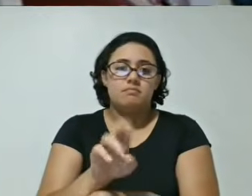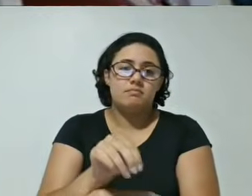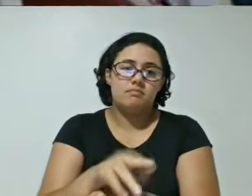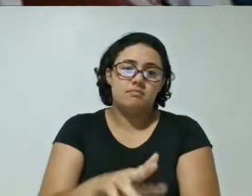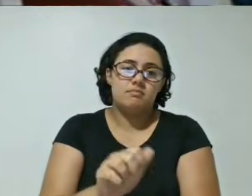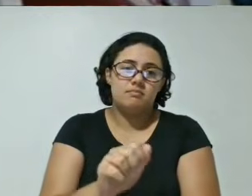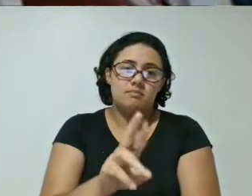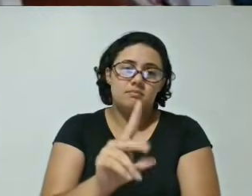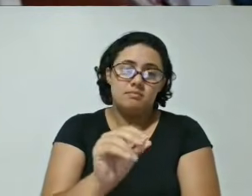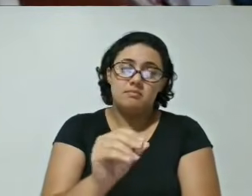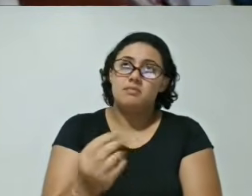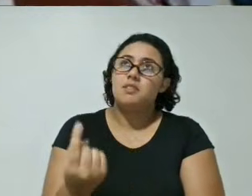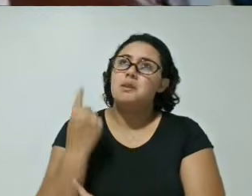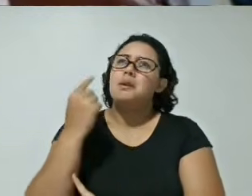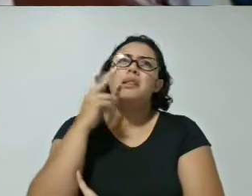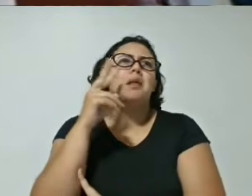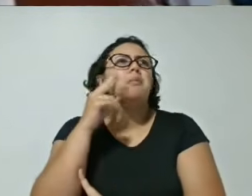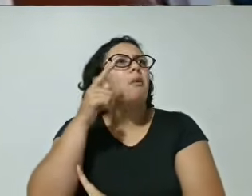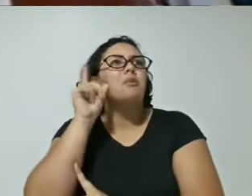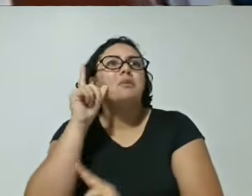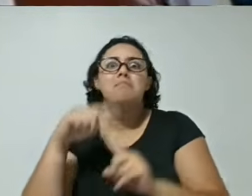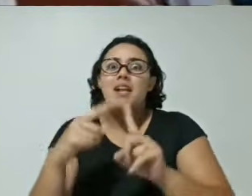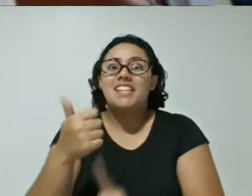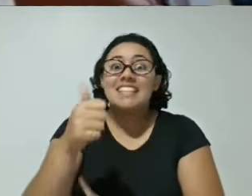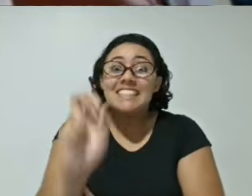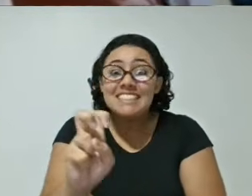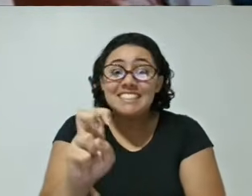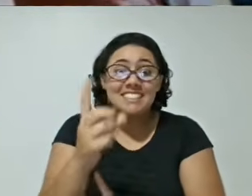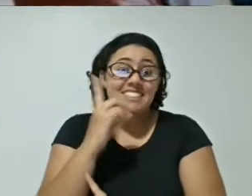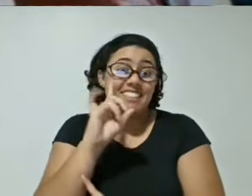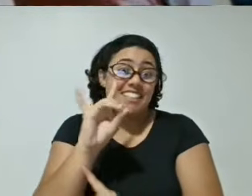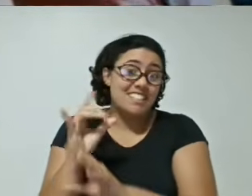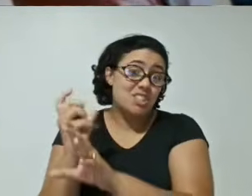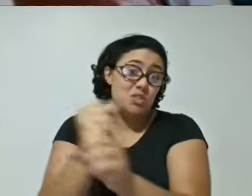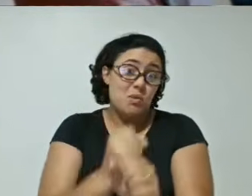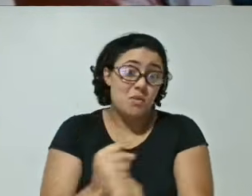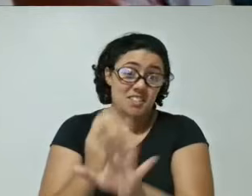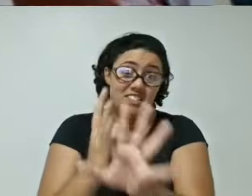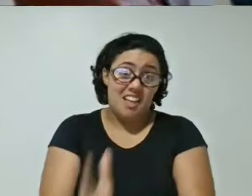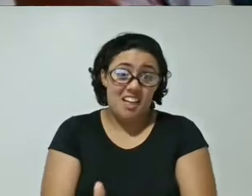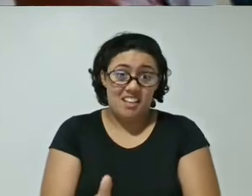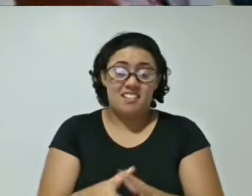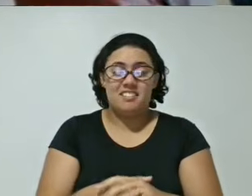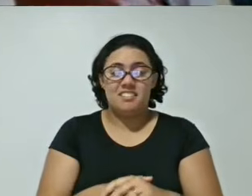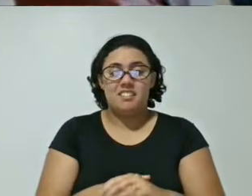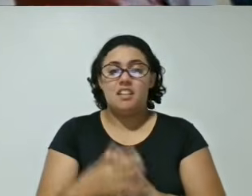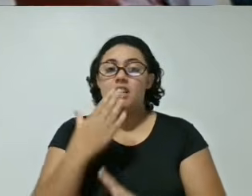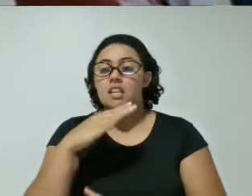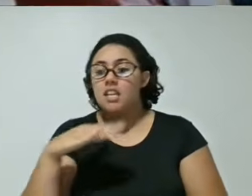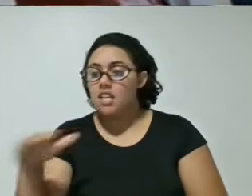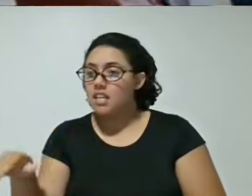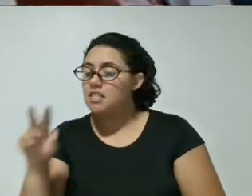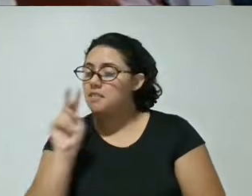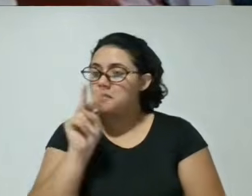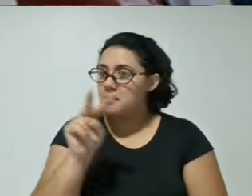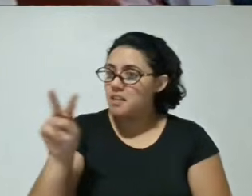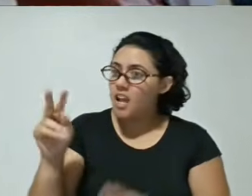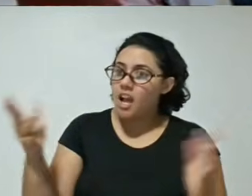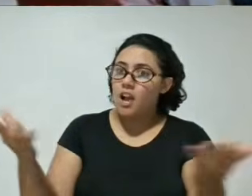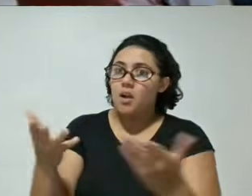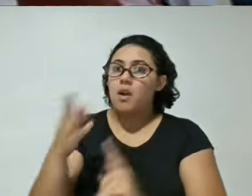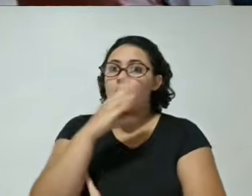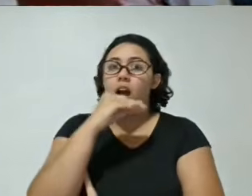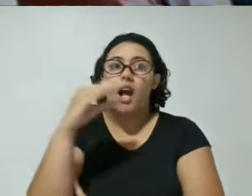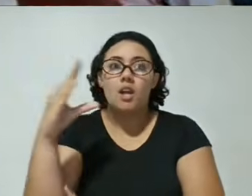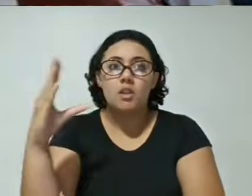que isso aconteceu. E eu fico vendo as pessoas que estavam naquelas fotos ali, crianças, que quando eu entrei lá já eram adultas, e os filhos dessas pessoas que